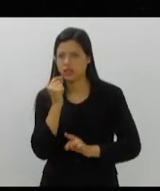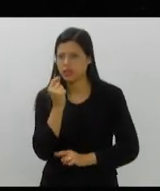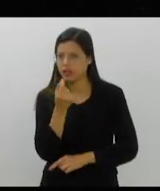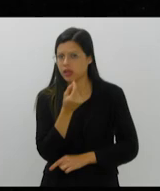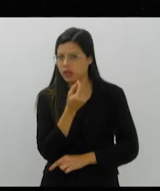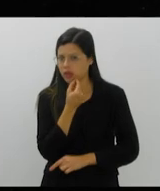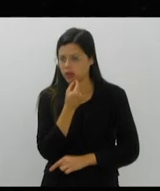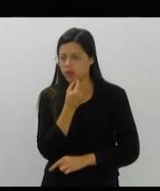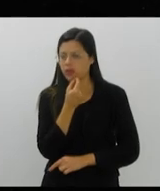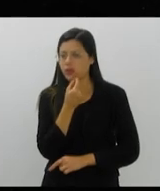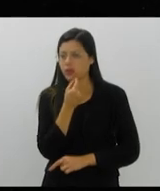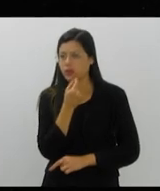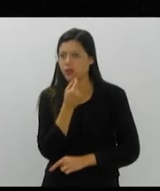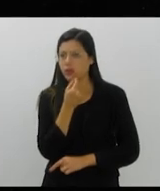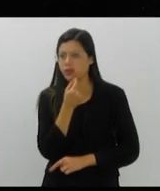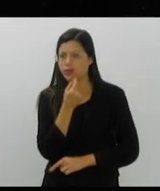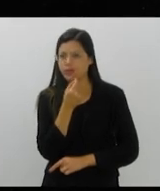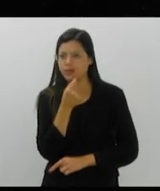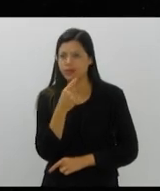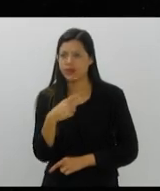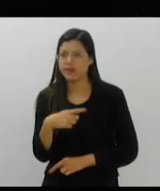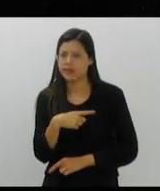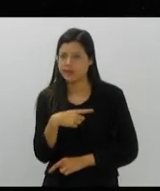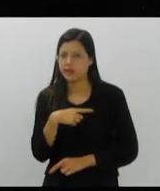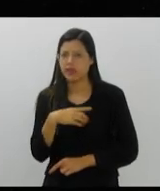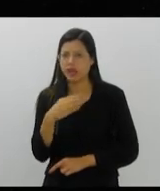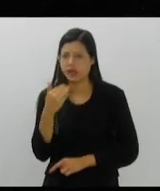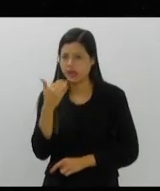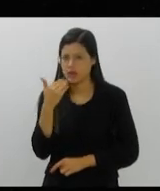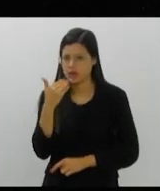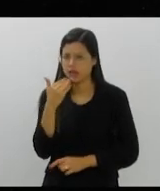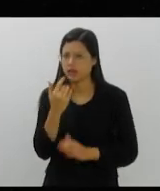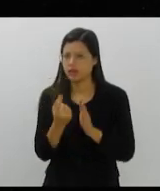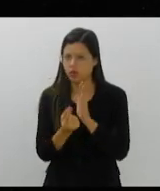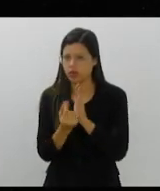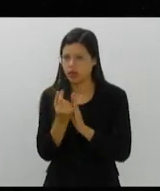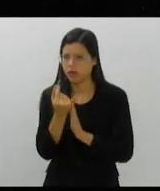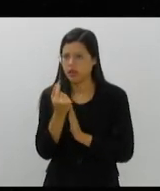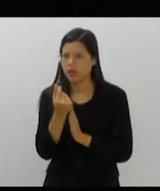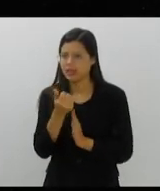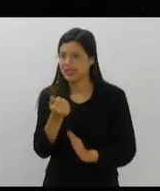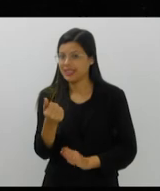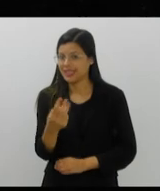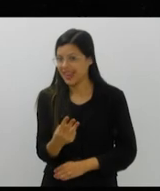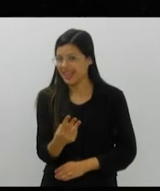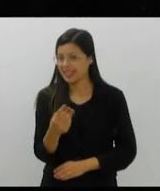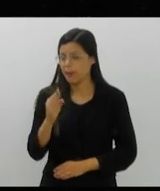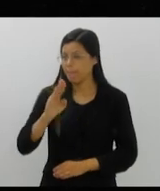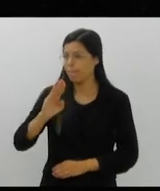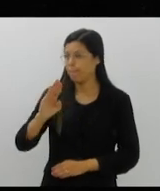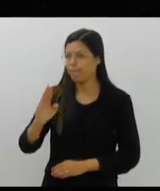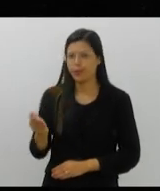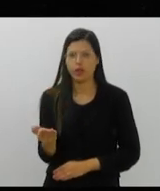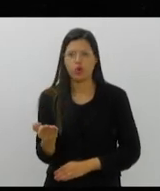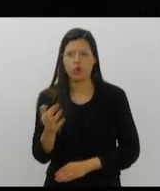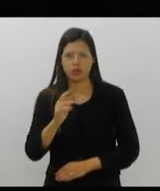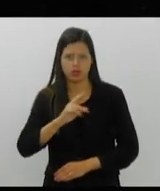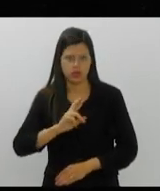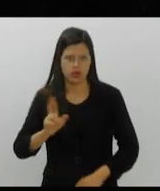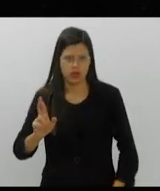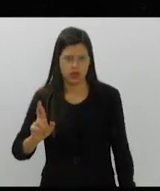tem uma previsão de um déficit orçamentário de 13 bilhões de